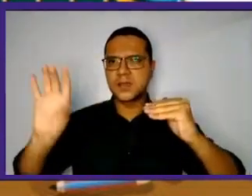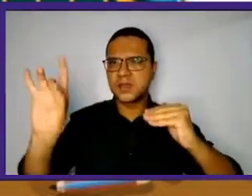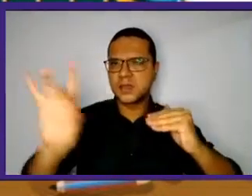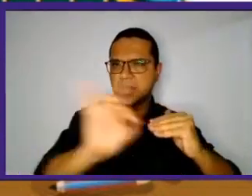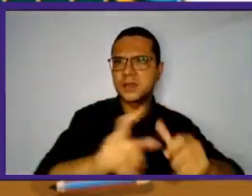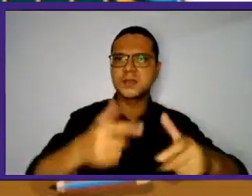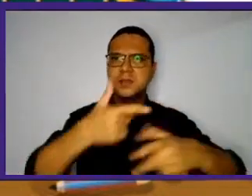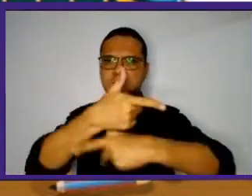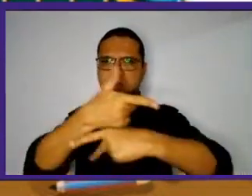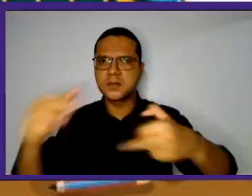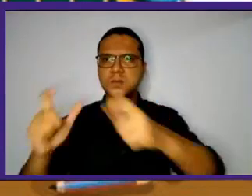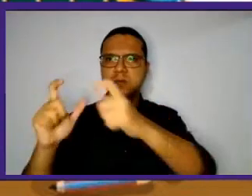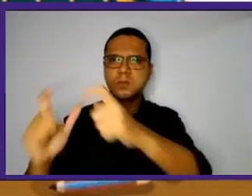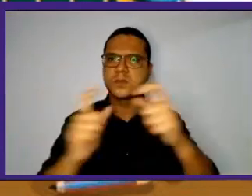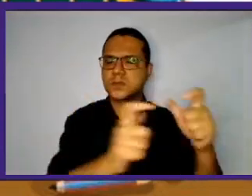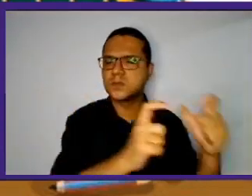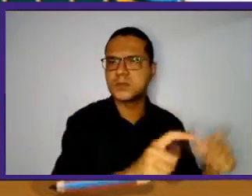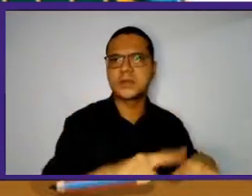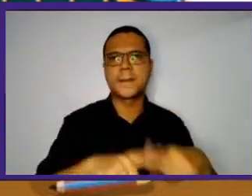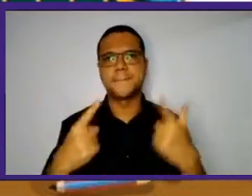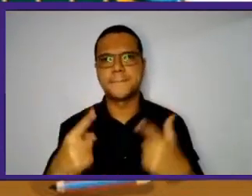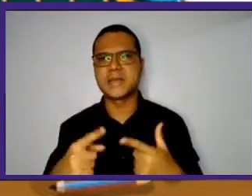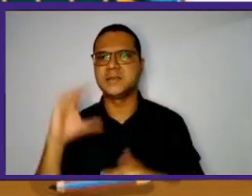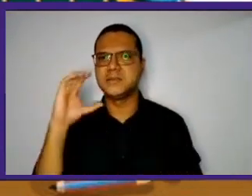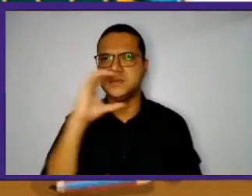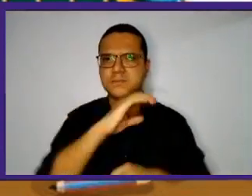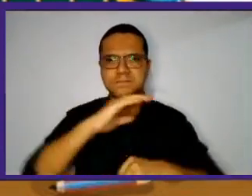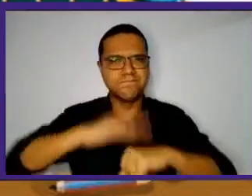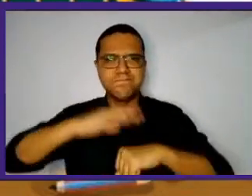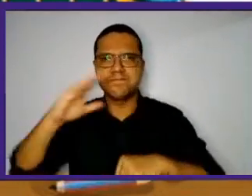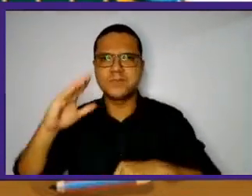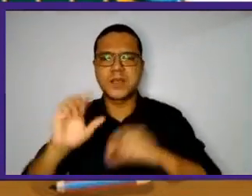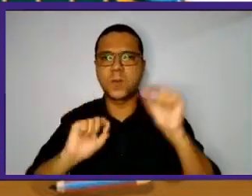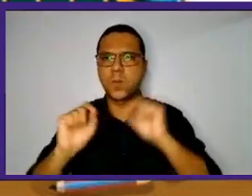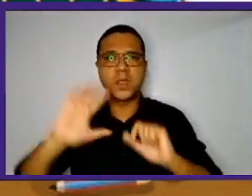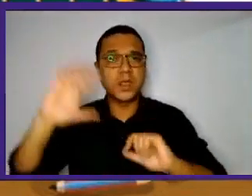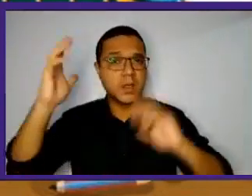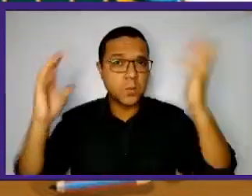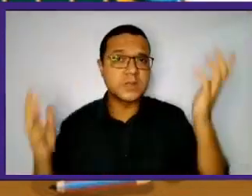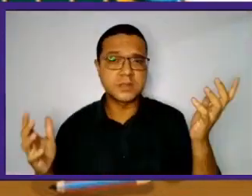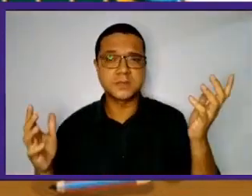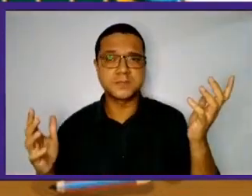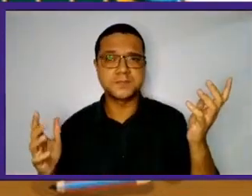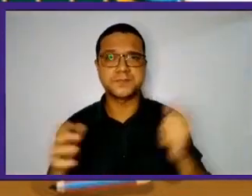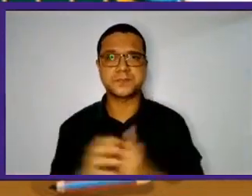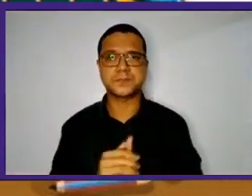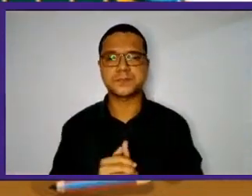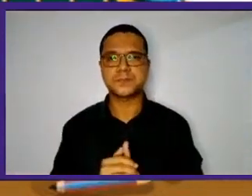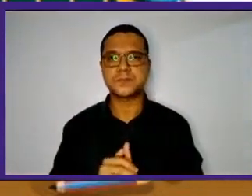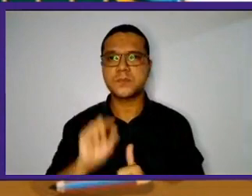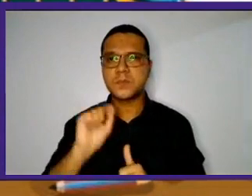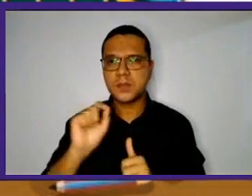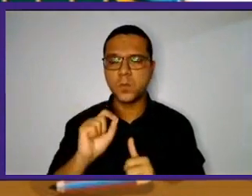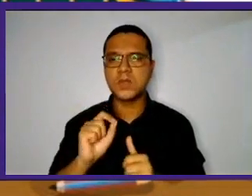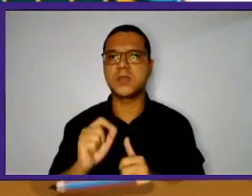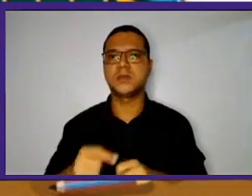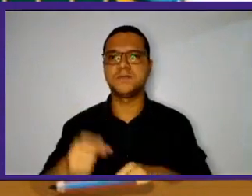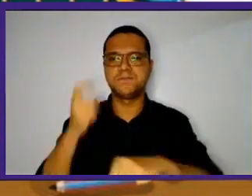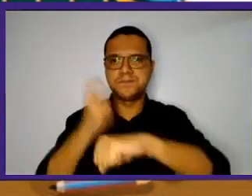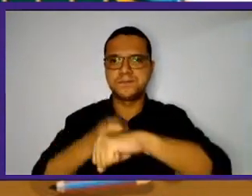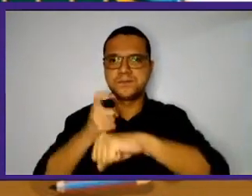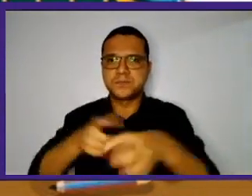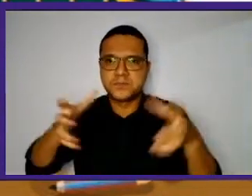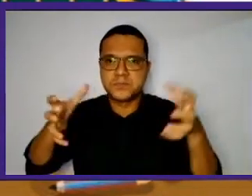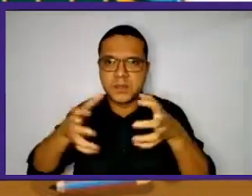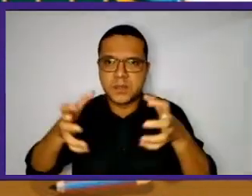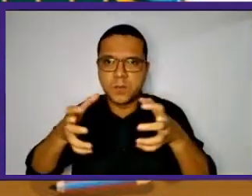lugar. Mas se a Terra está mais quente, quando alguma coisa está quente, o que vai acontecer? Vai derreter o que estiver congelado.